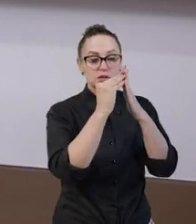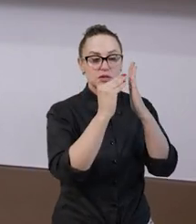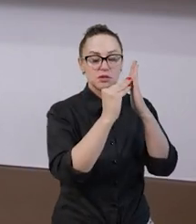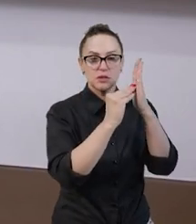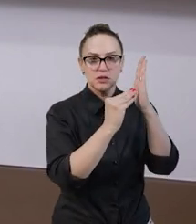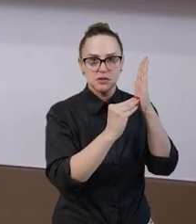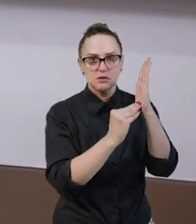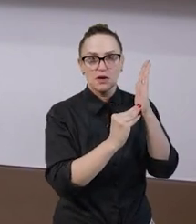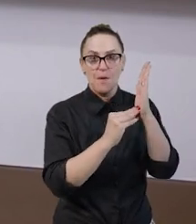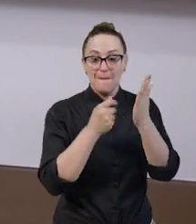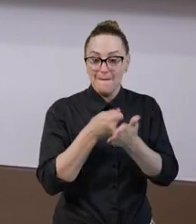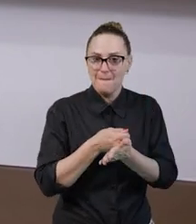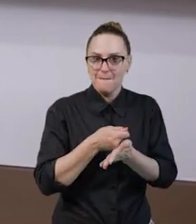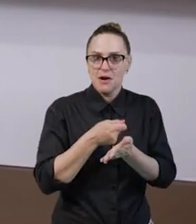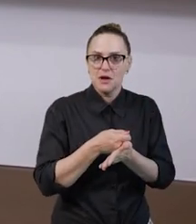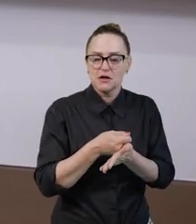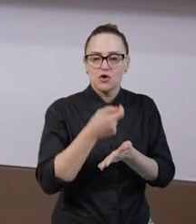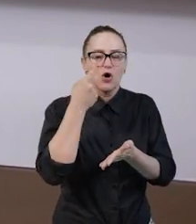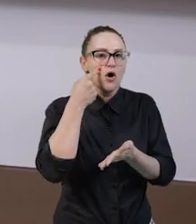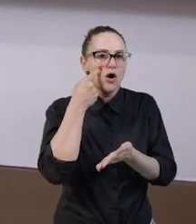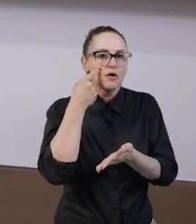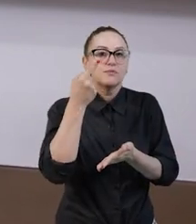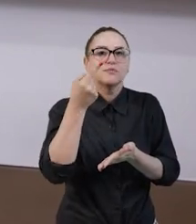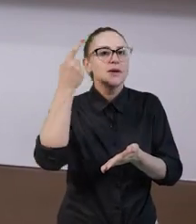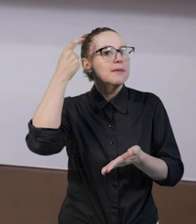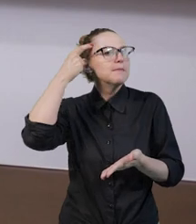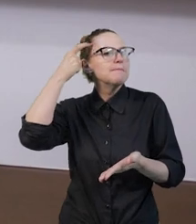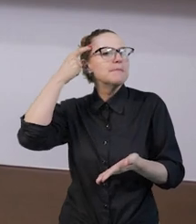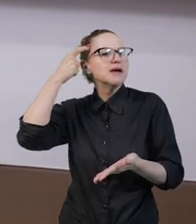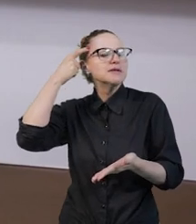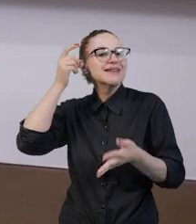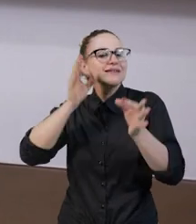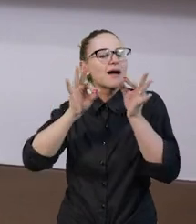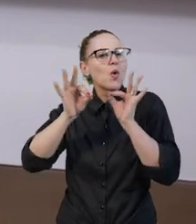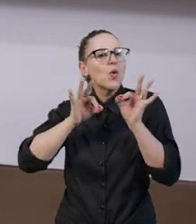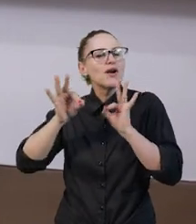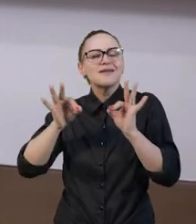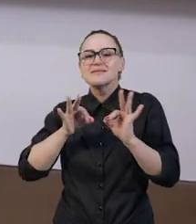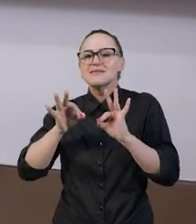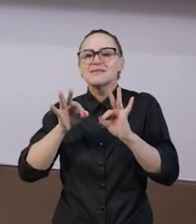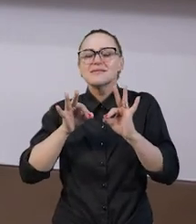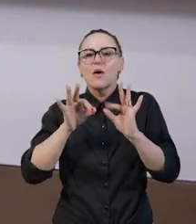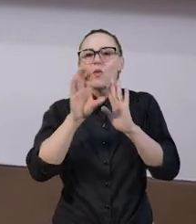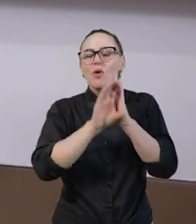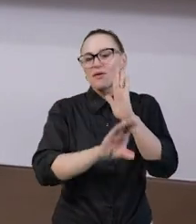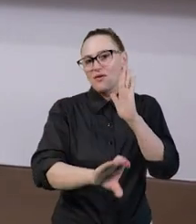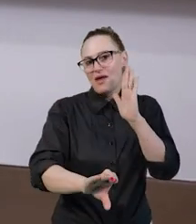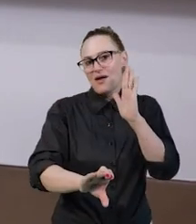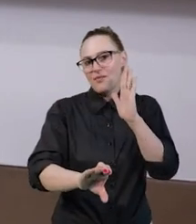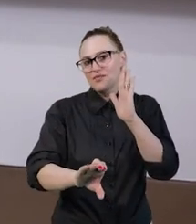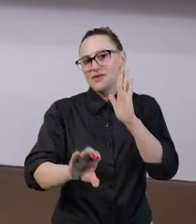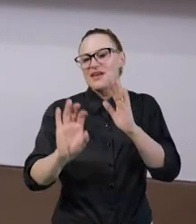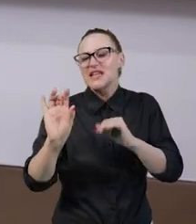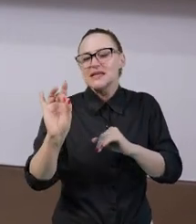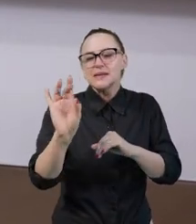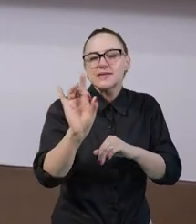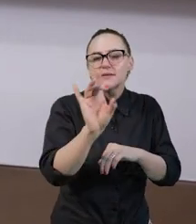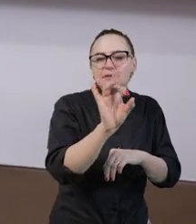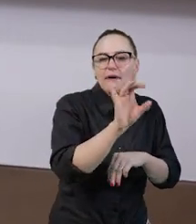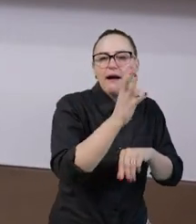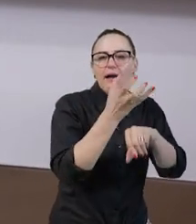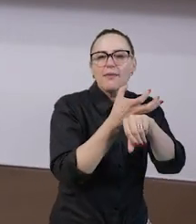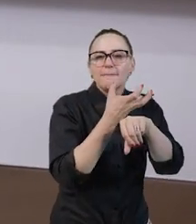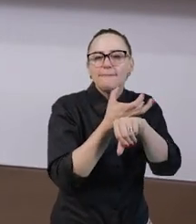de ensino e pensar também na organização curricular de cada disciplina de cada período